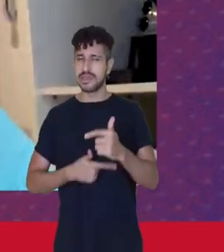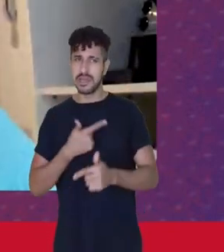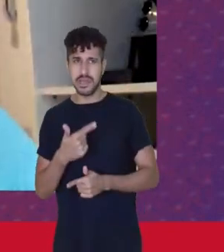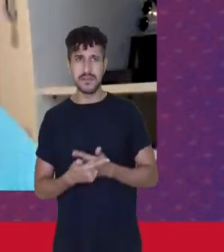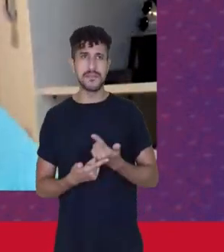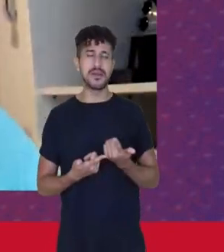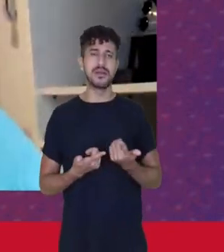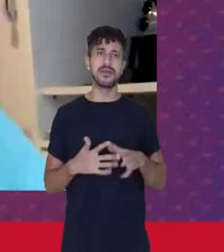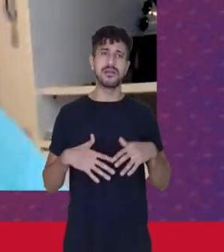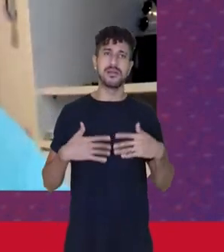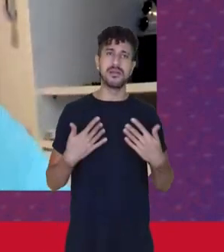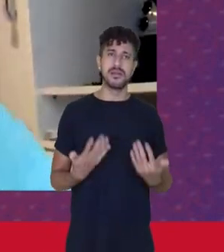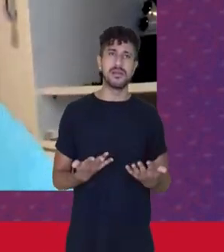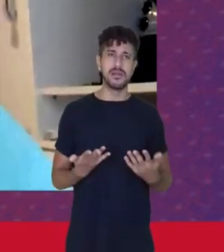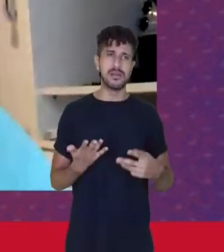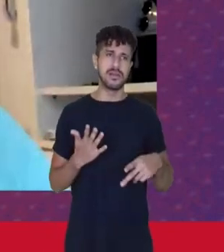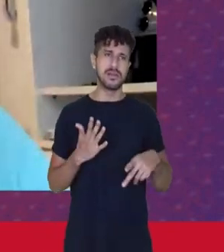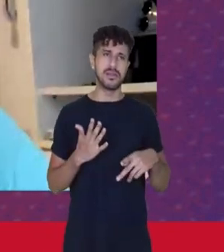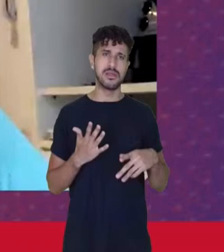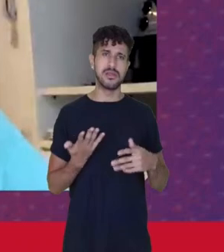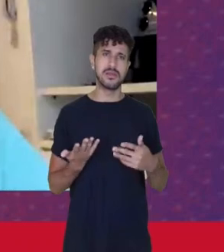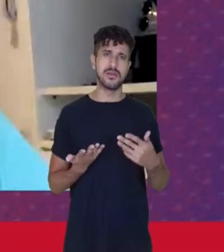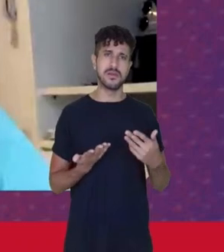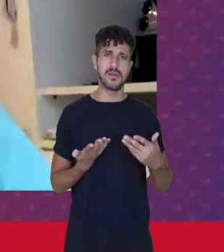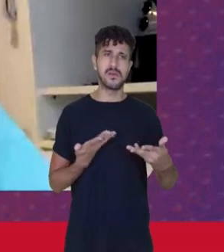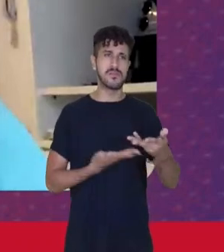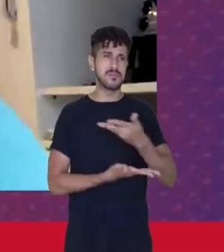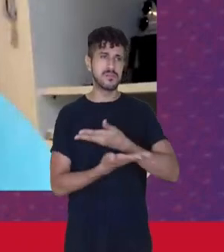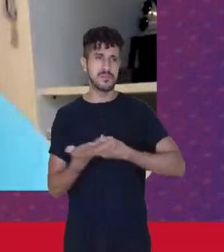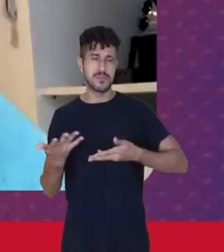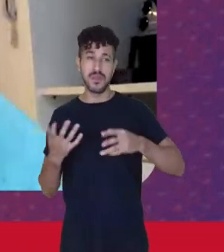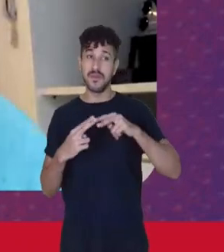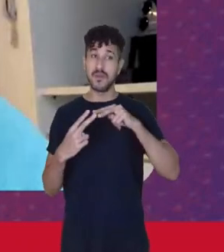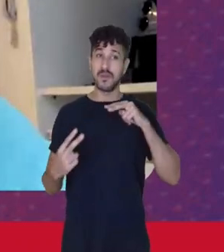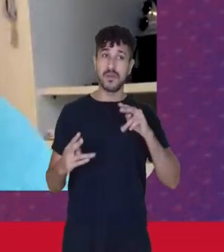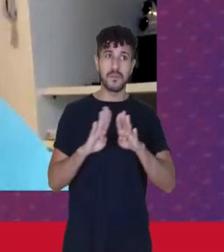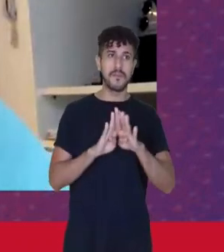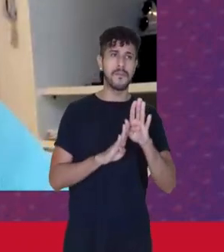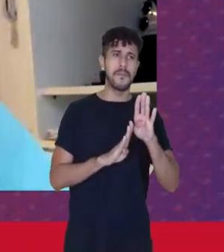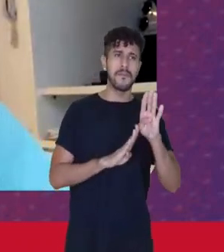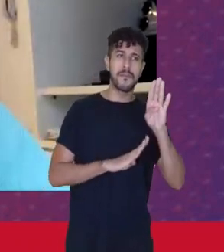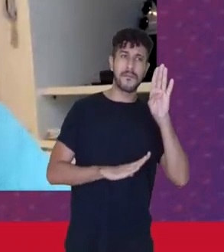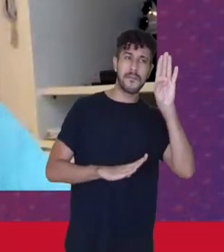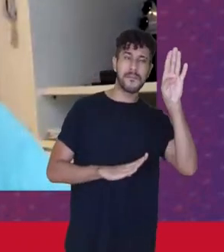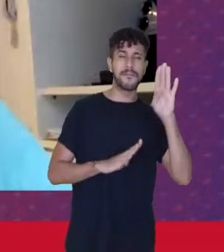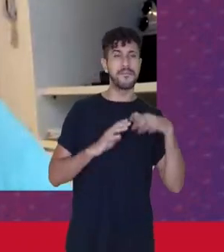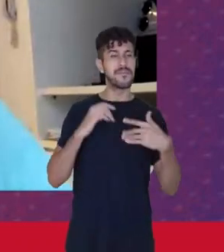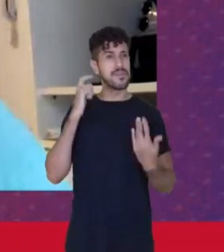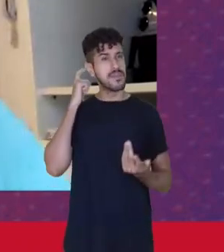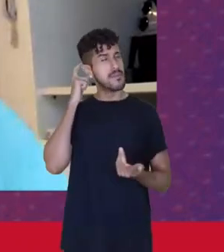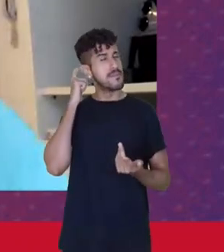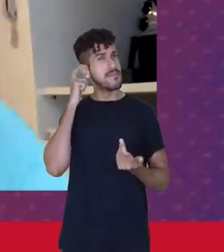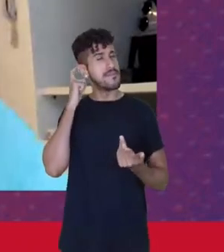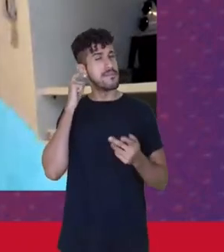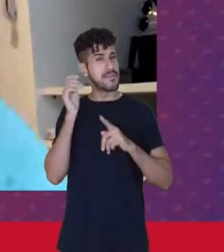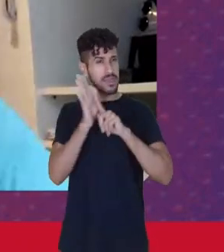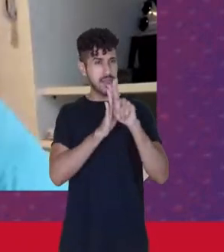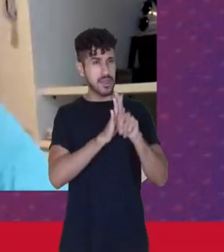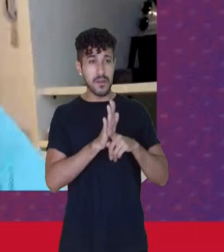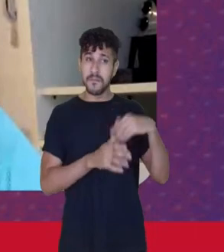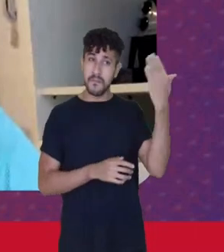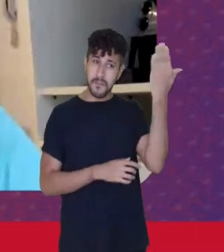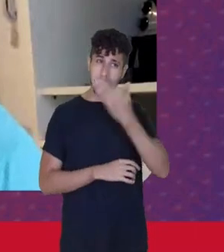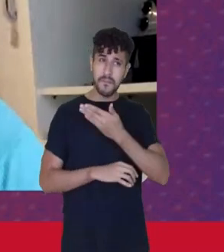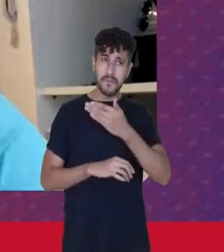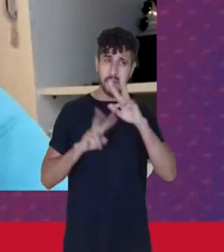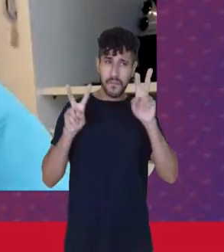e tal, e a própria interatividade online também cresceu. Então, as pesquisas apontam